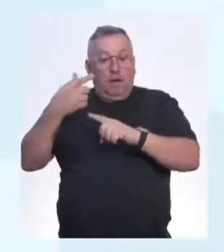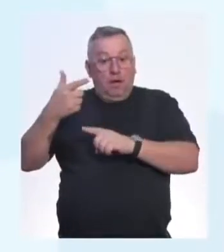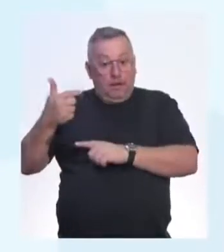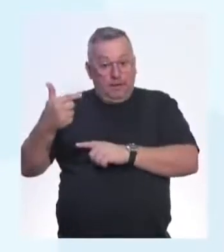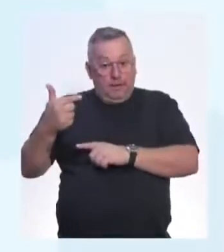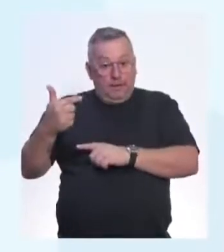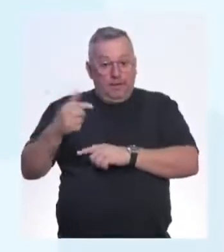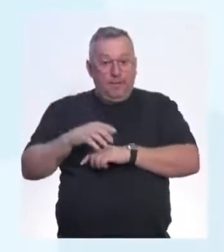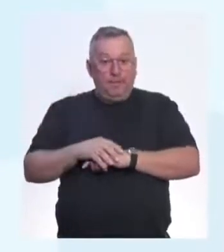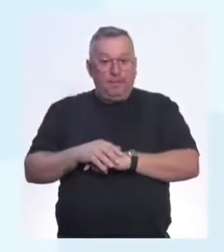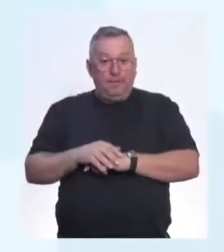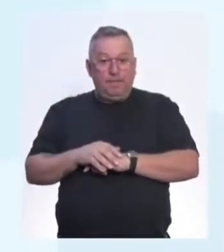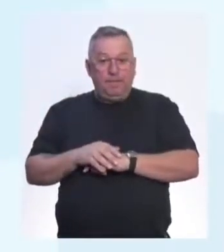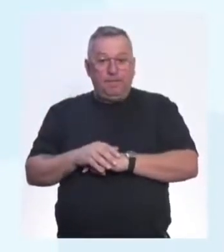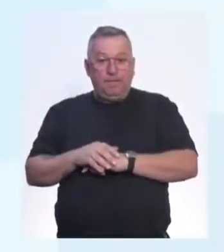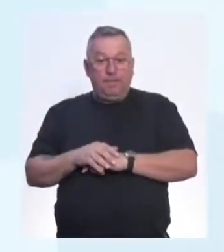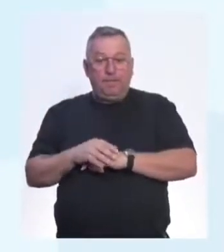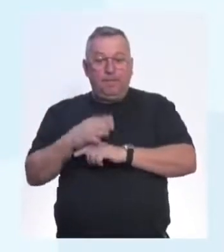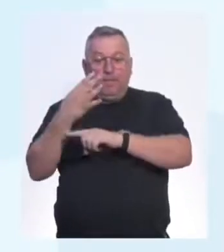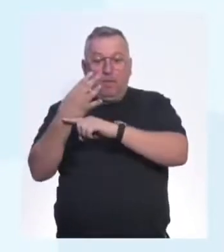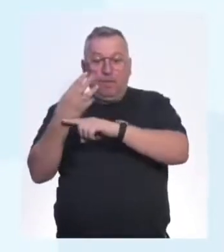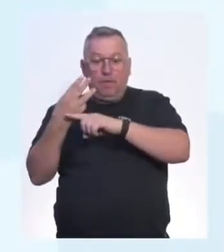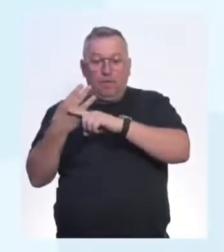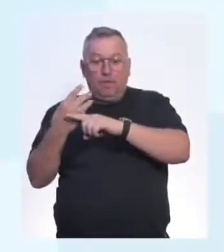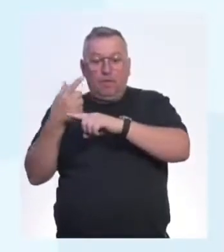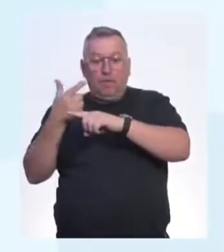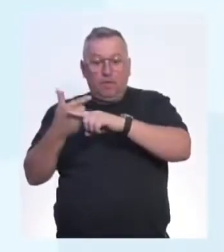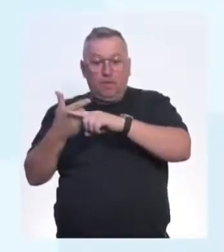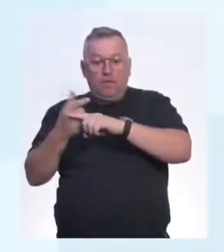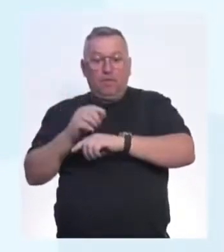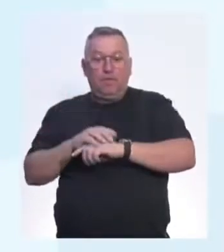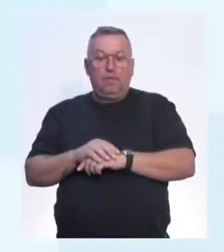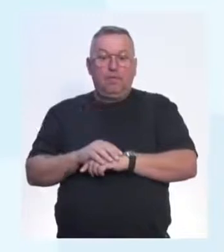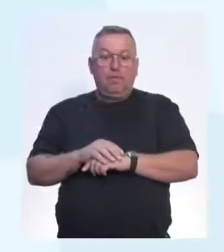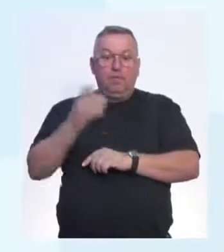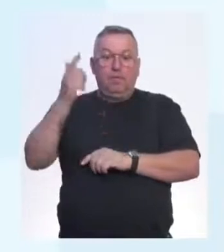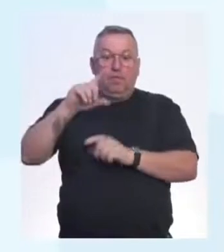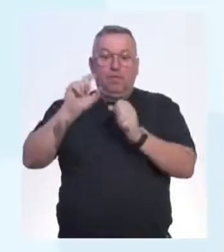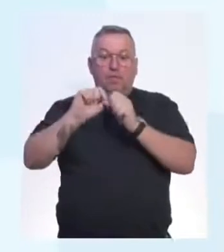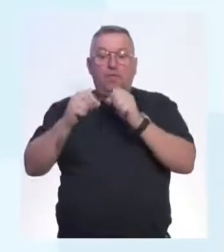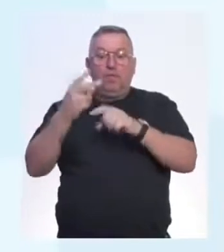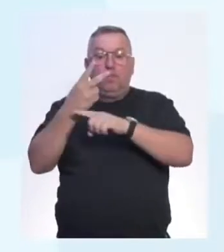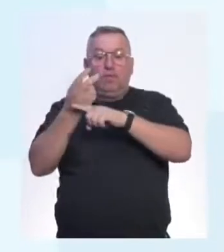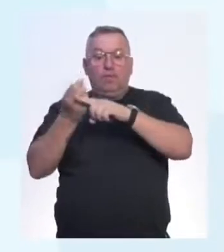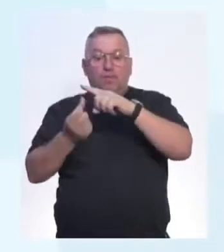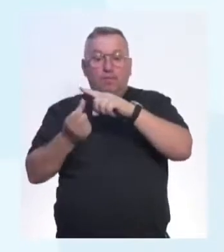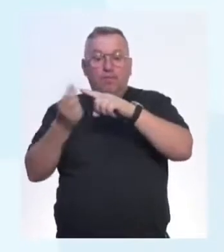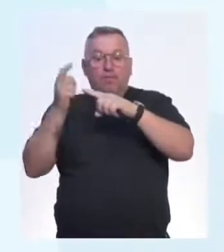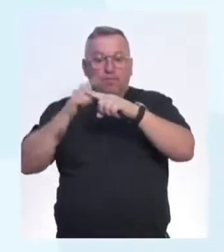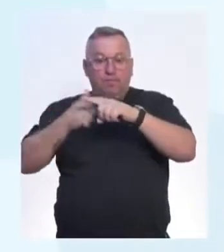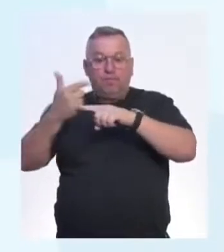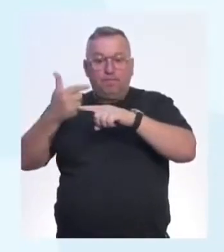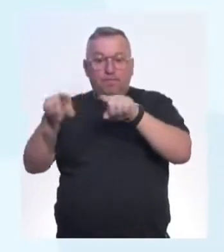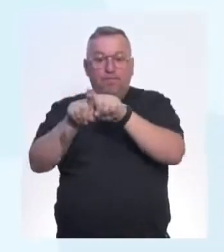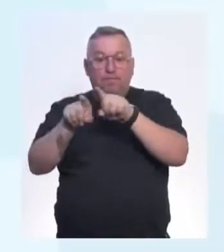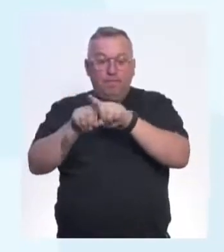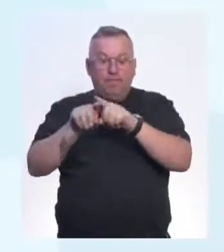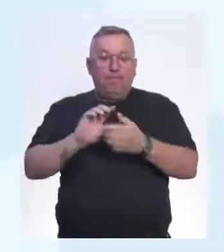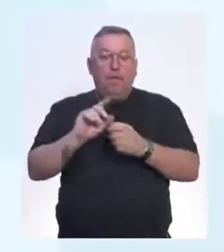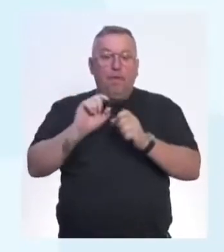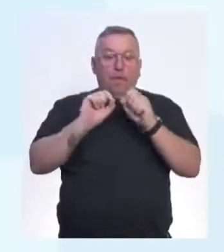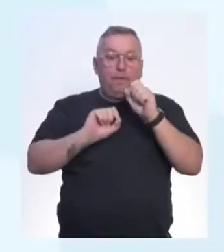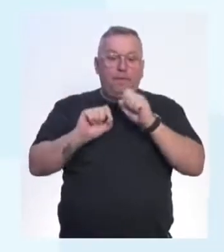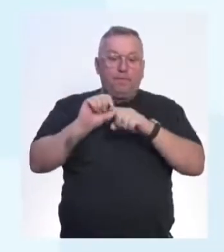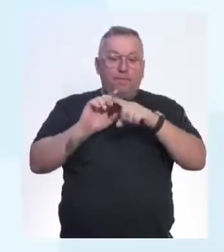No segundo, fiz 4 vezes 3, encontrei 12. E o outro, eu fiz 2 vezes 6, encontrei 12 também. O que eu fiz